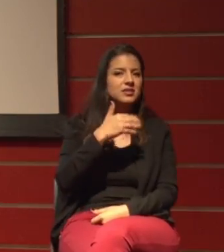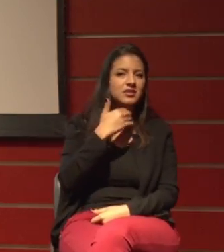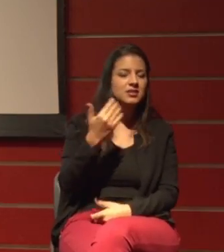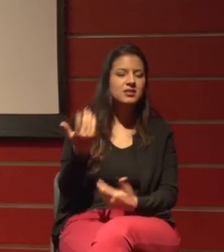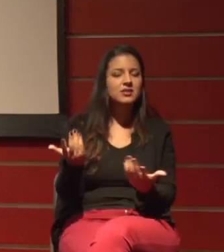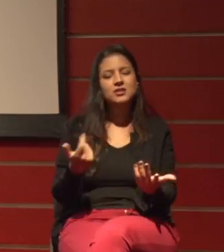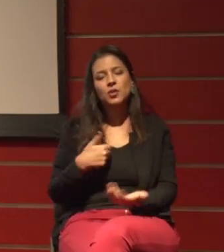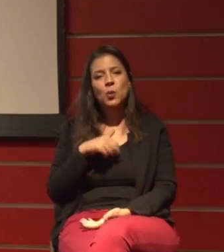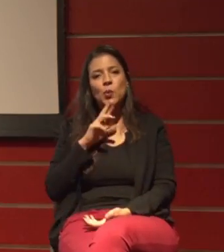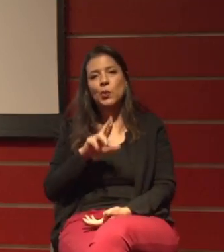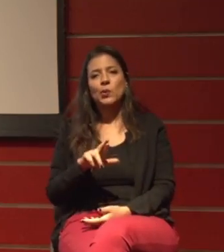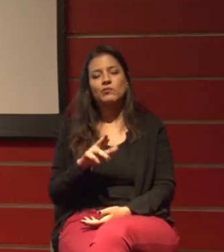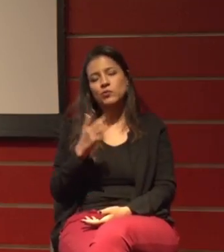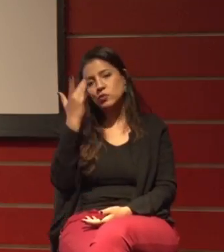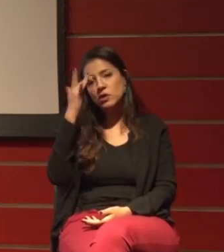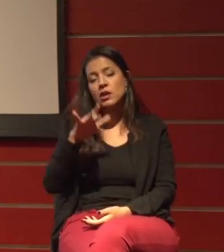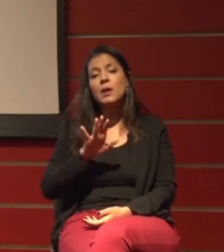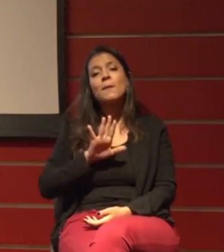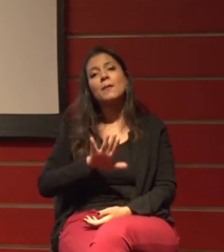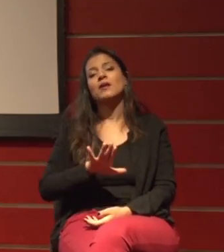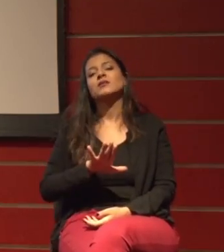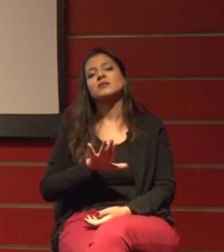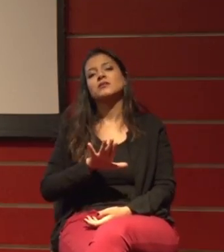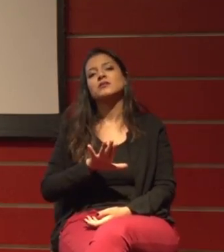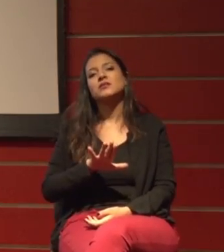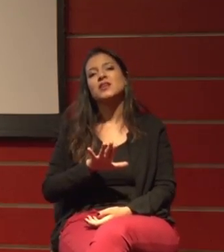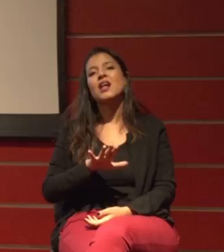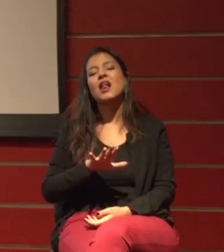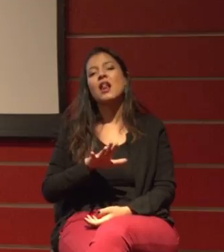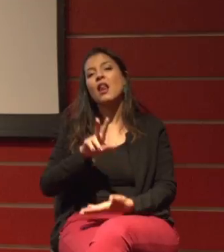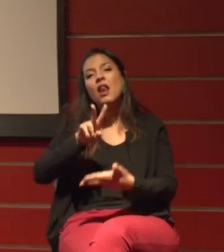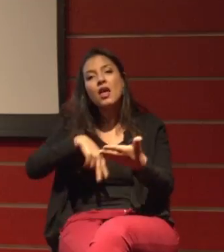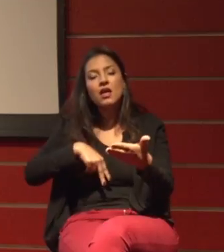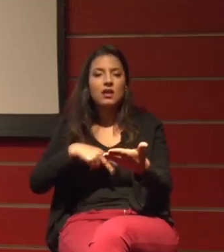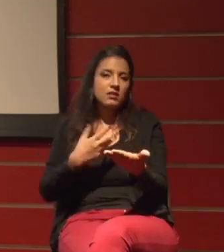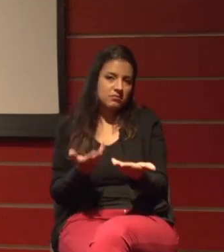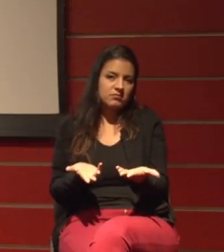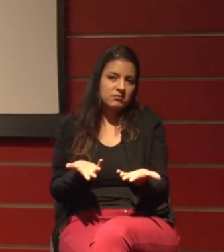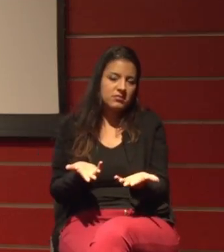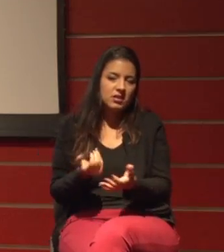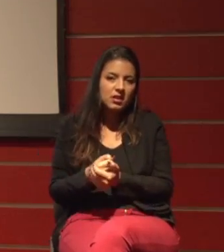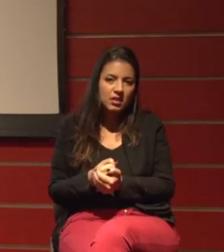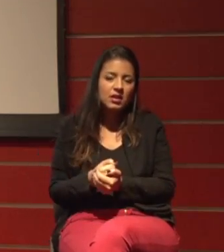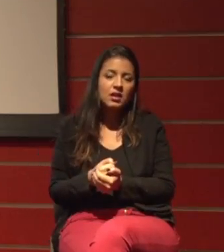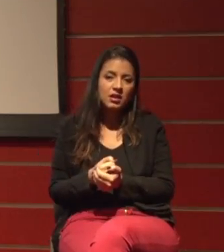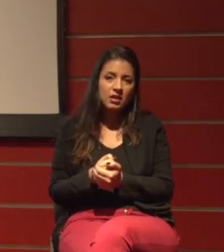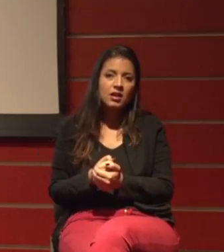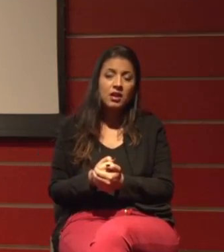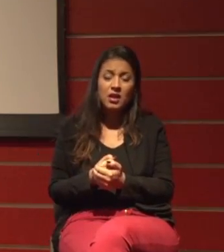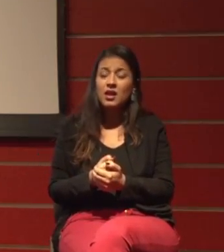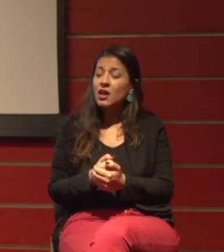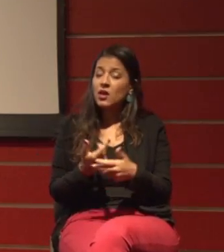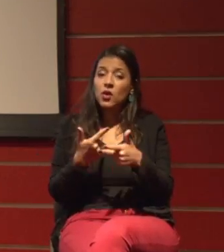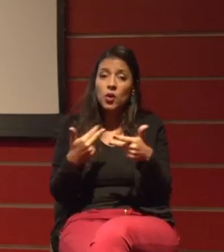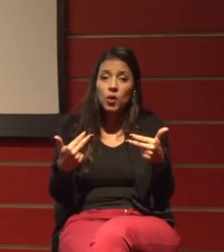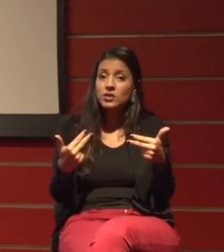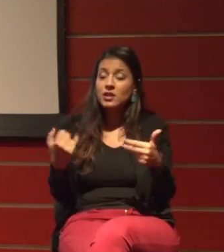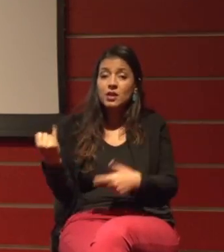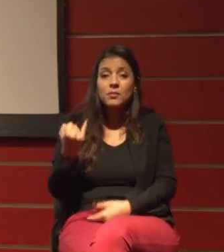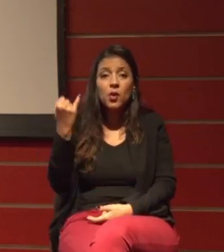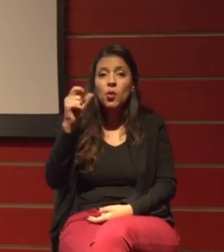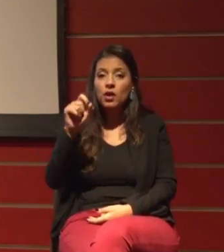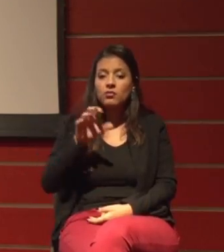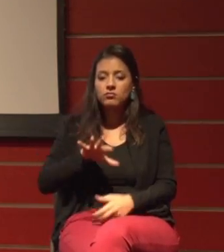ter mas eh e Leia leia né Eu acho que uma das coisas mais